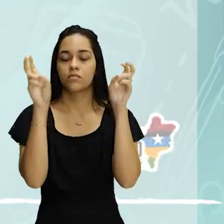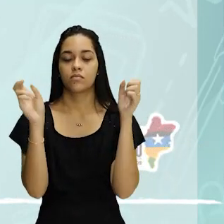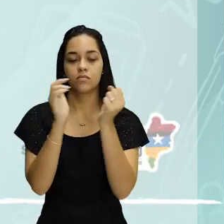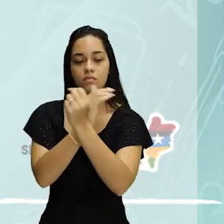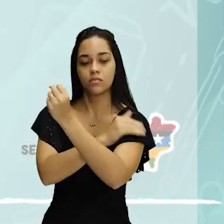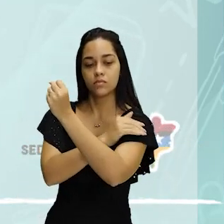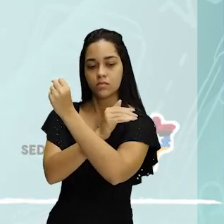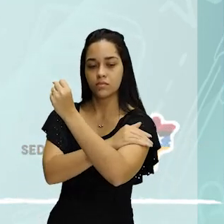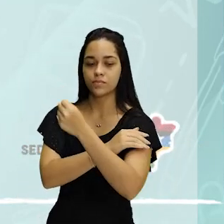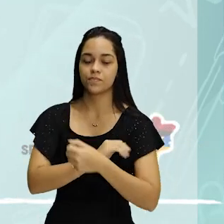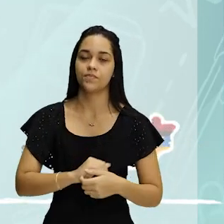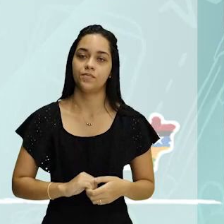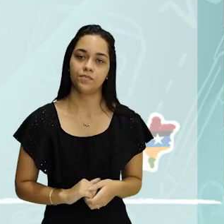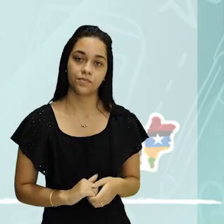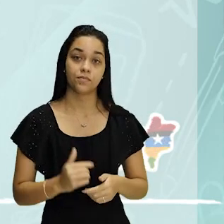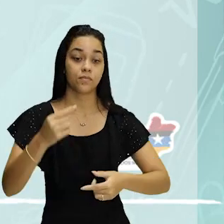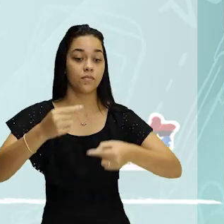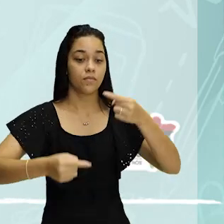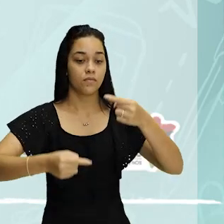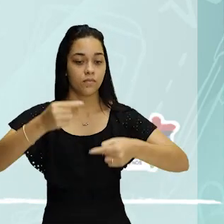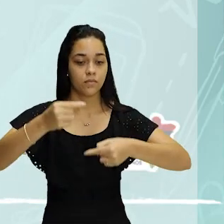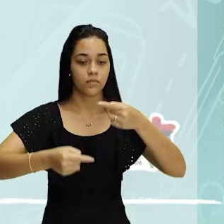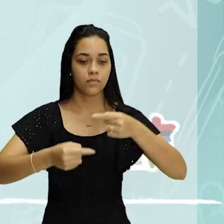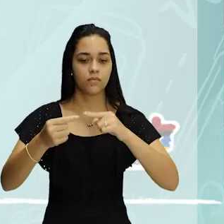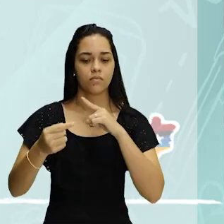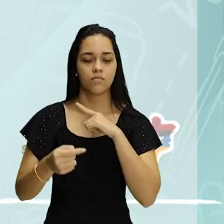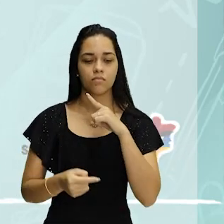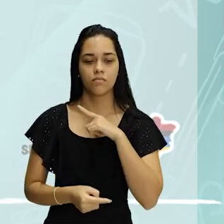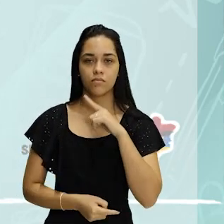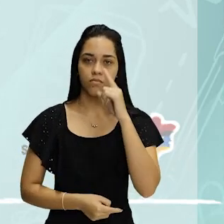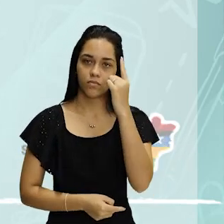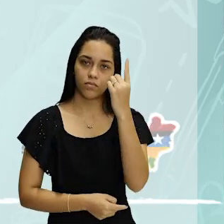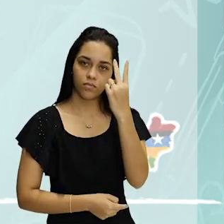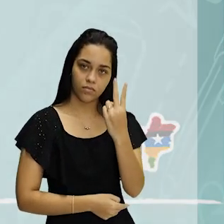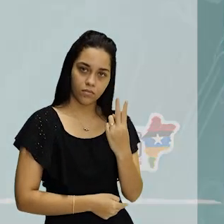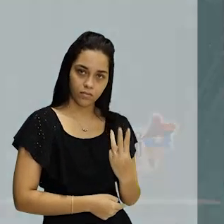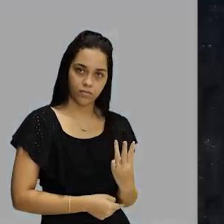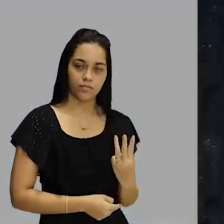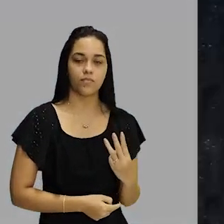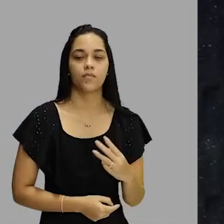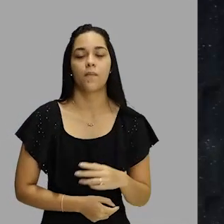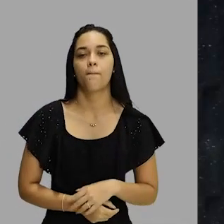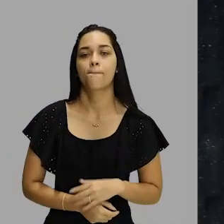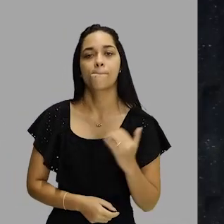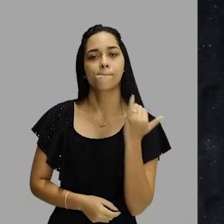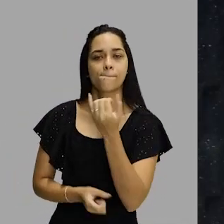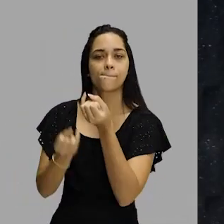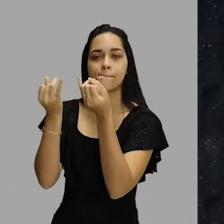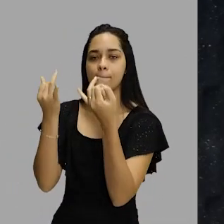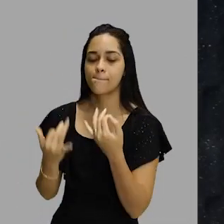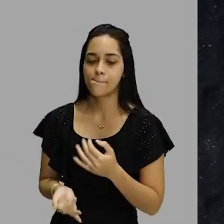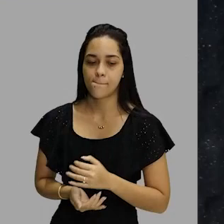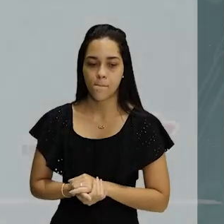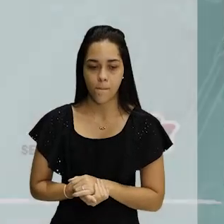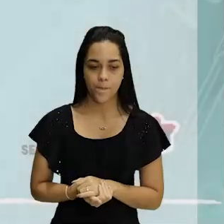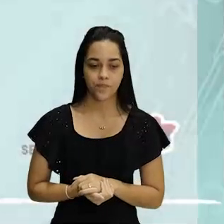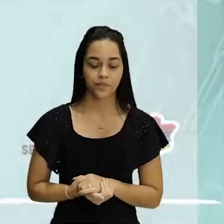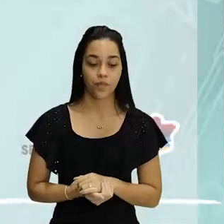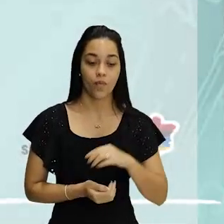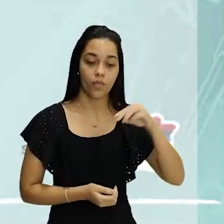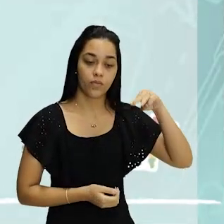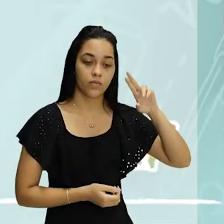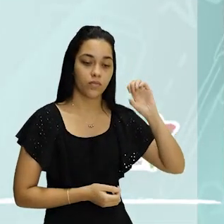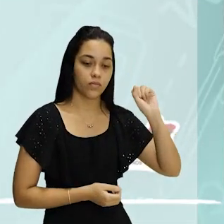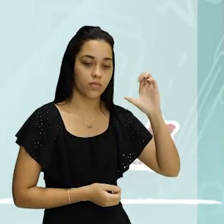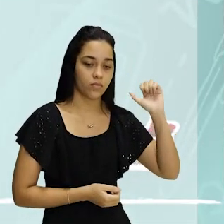musculatura corporal. Nessa discussão, as seguintes afirmativas foram feitas, né? O primeiro cara disse assim: o tecido muscular